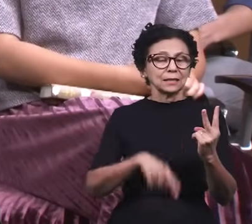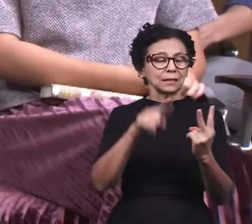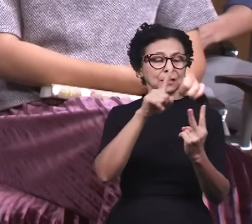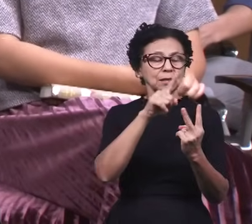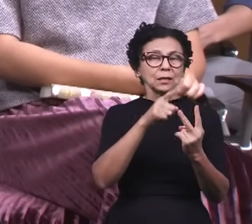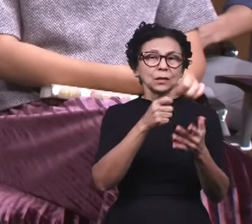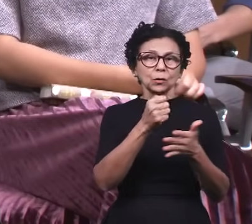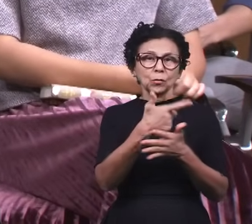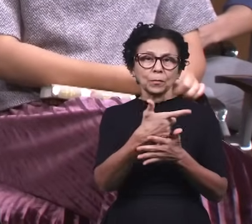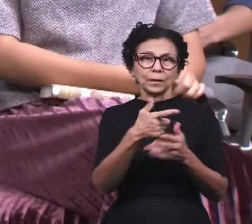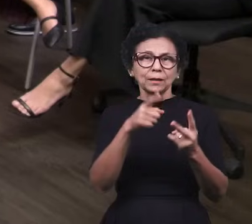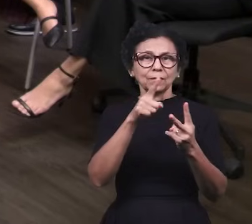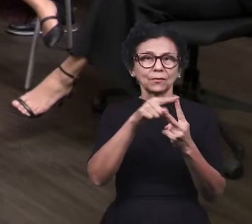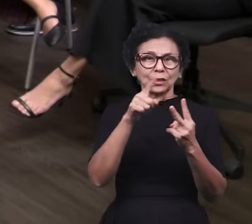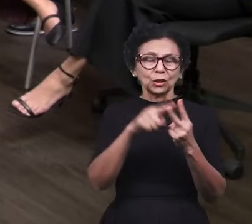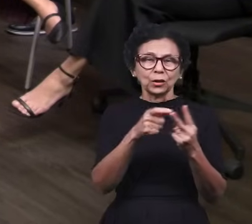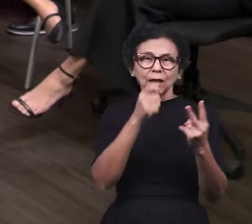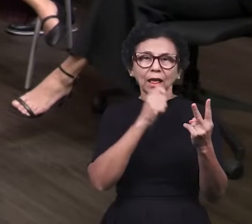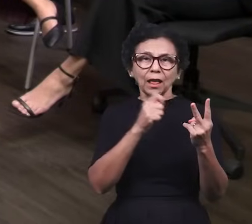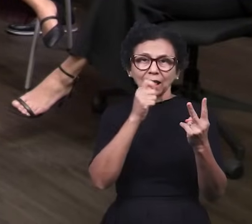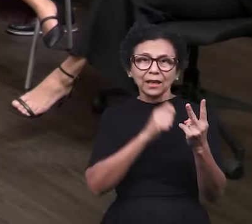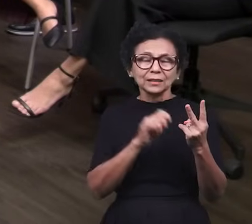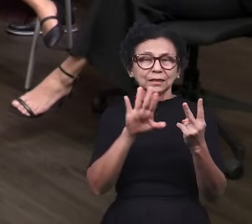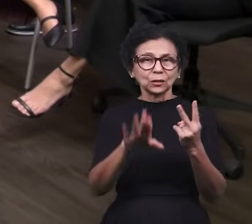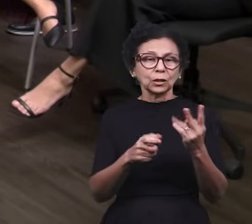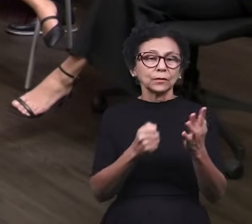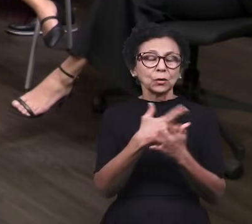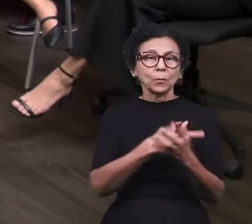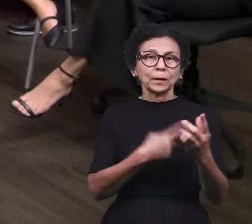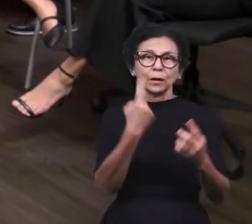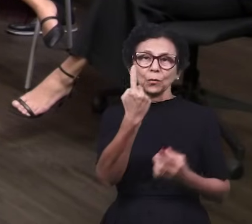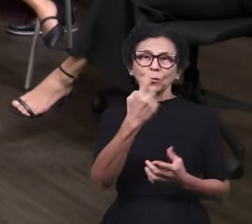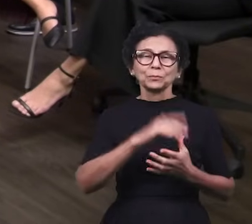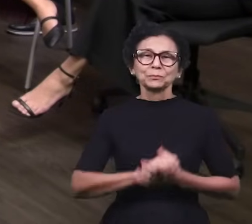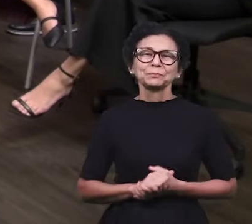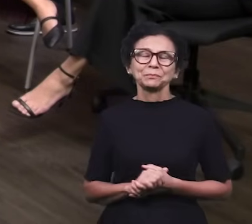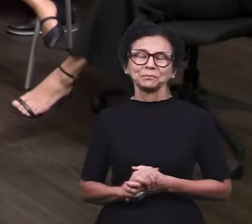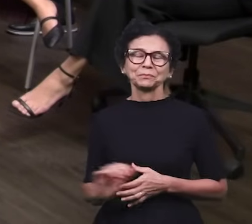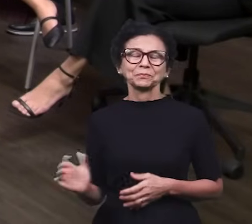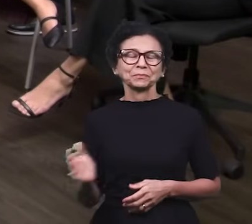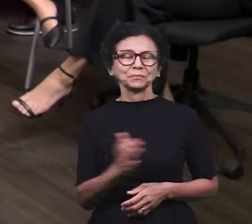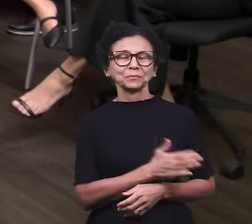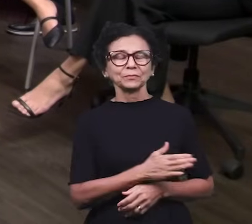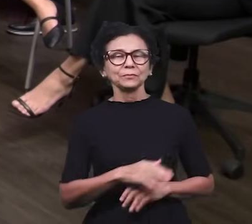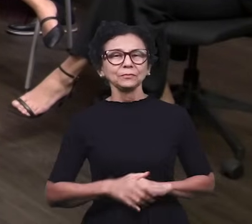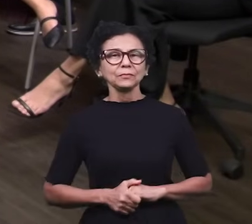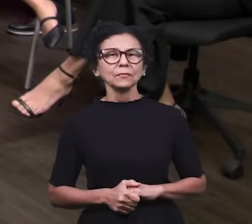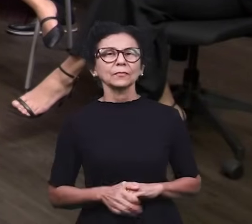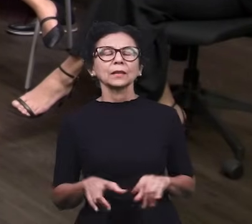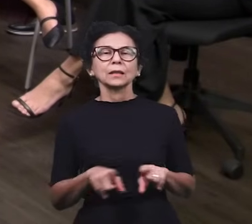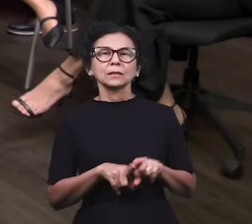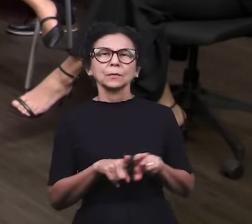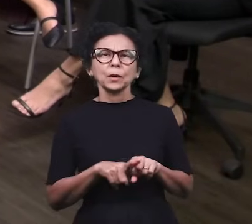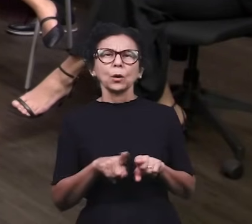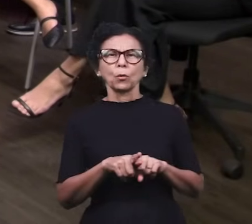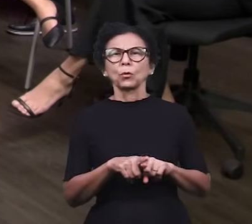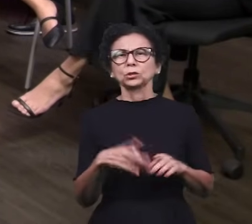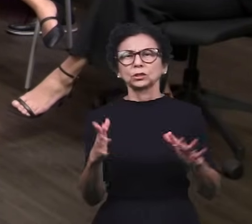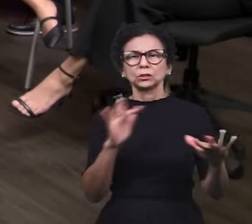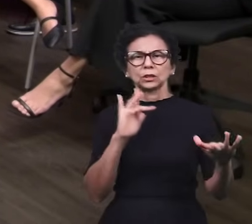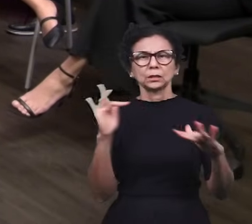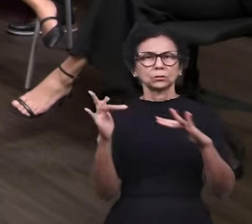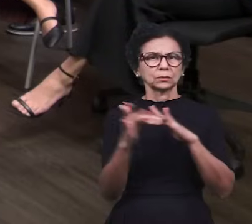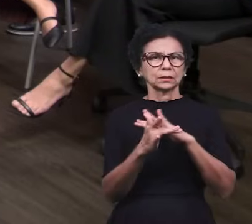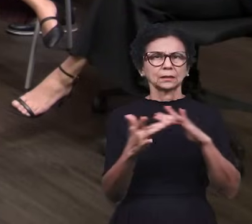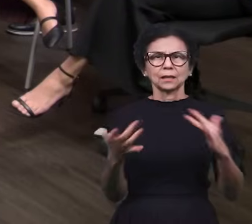hoje nós estamos em praticamente todas as redes sociais, nós estamos no Instagram, que é a nossa maior rede hoje, no YouTube, no TikTok também, que é uma rede muito